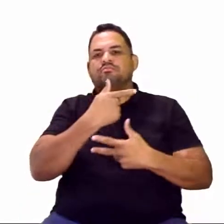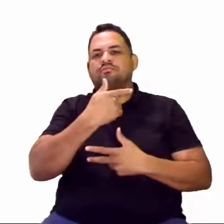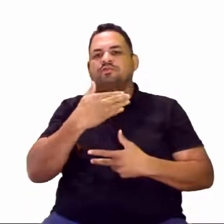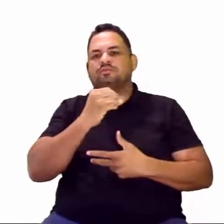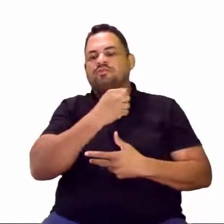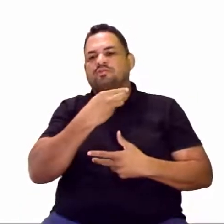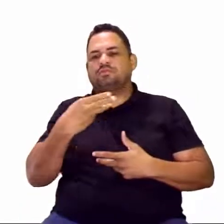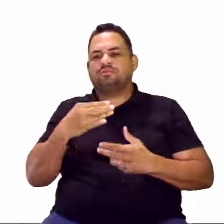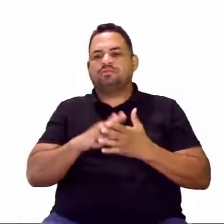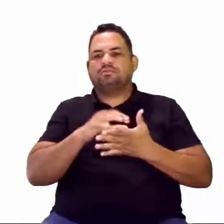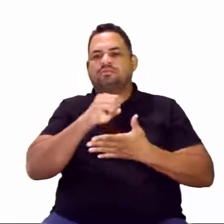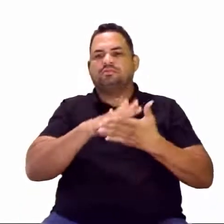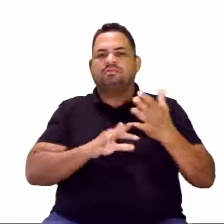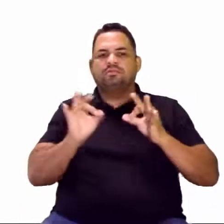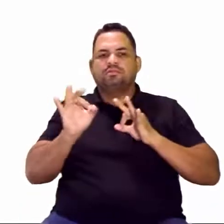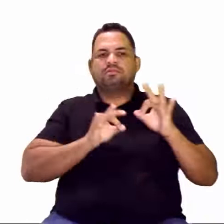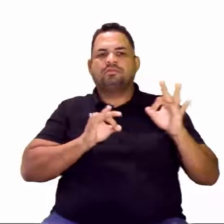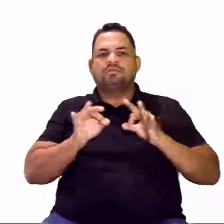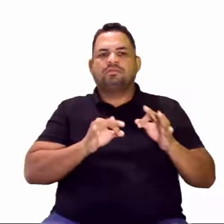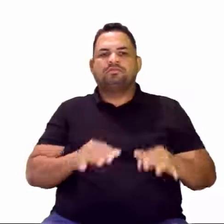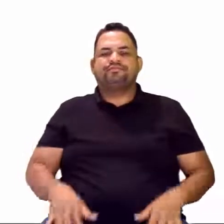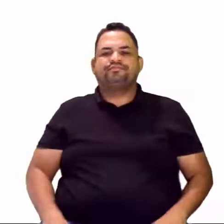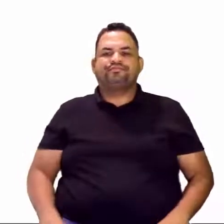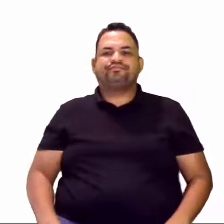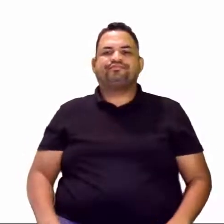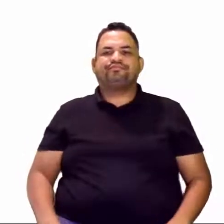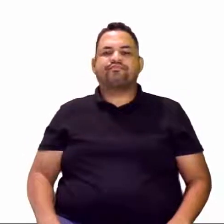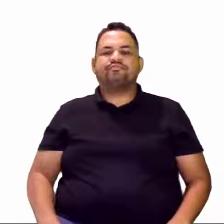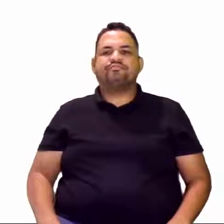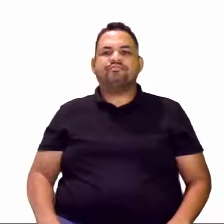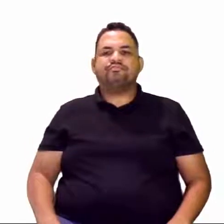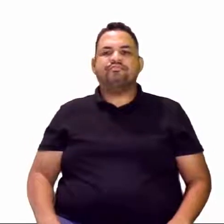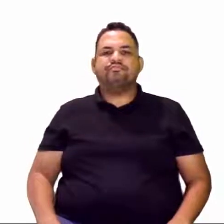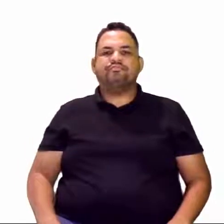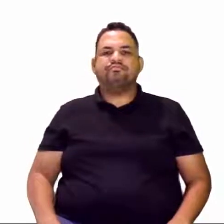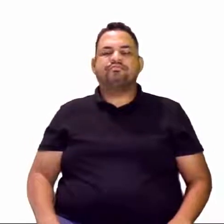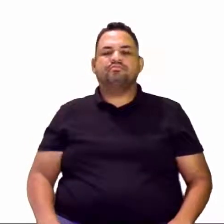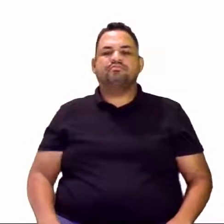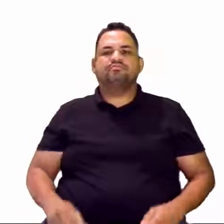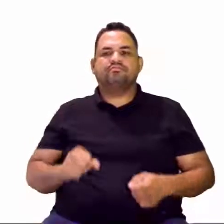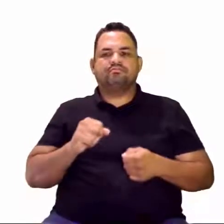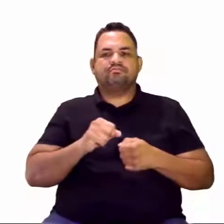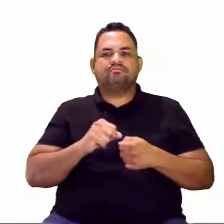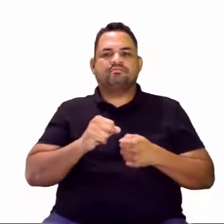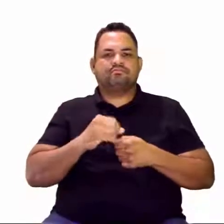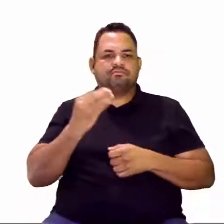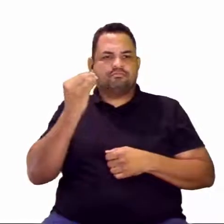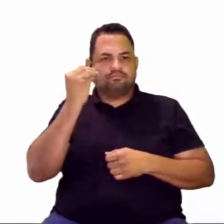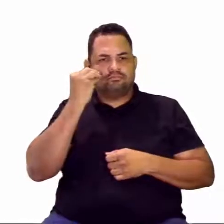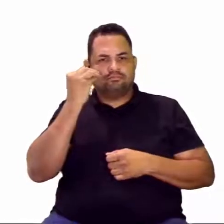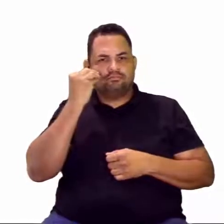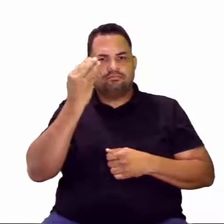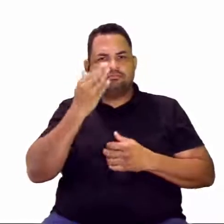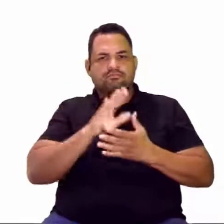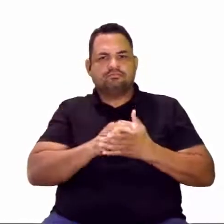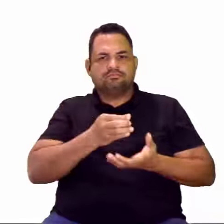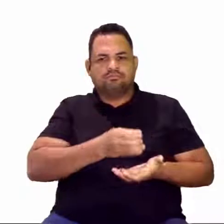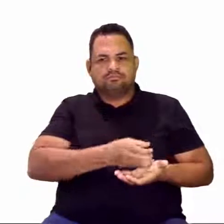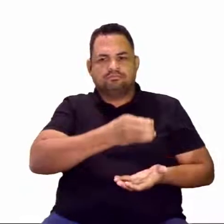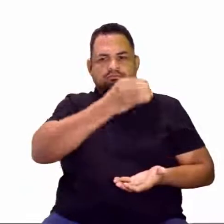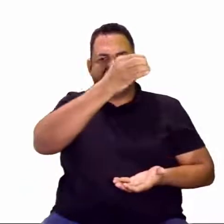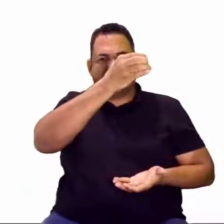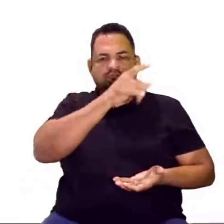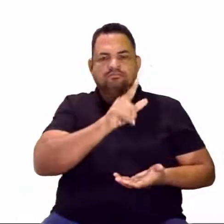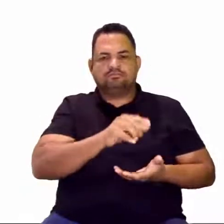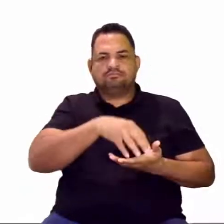foi elaborada. Dizia o seguinte: para realizar um experimento com uma